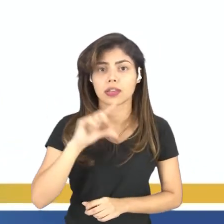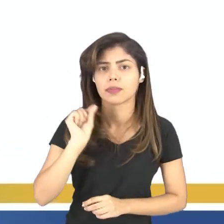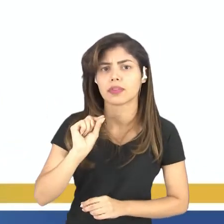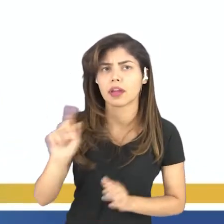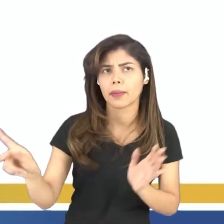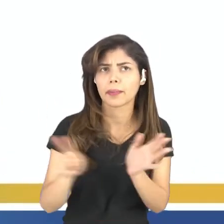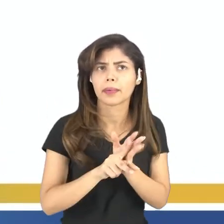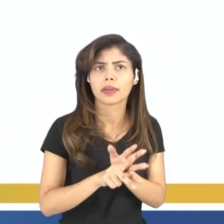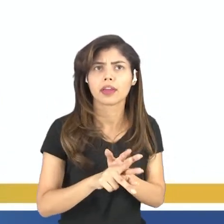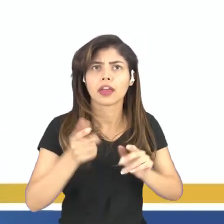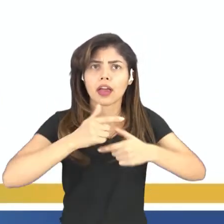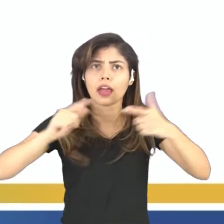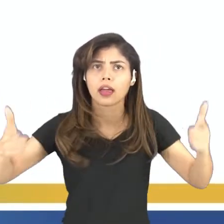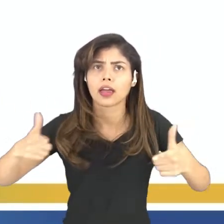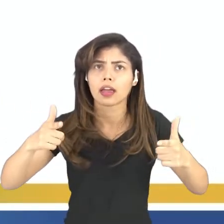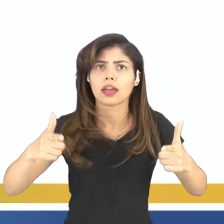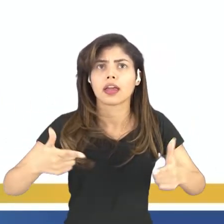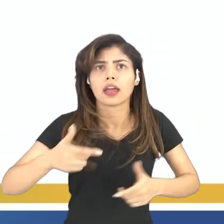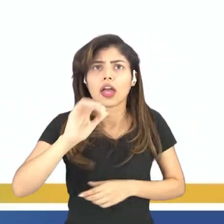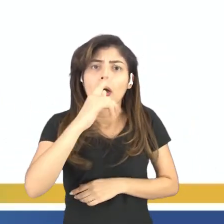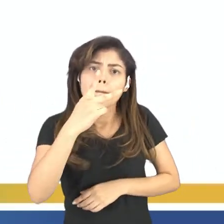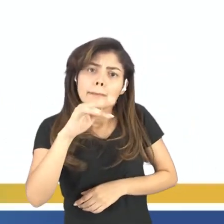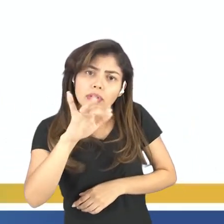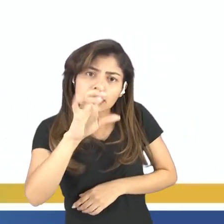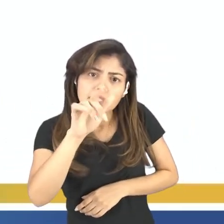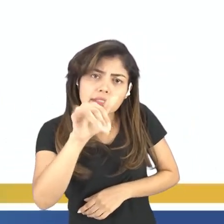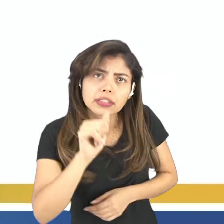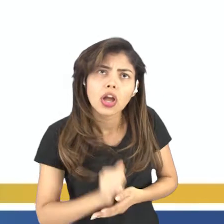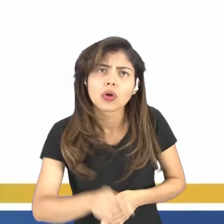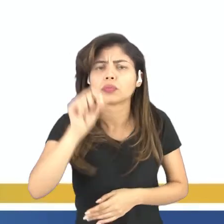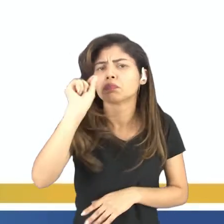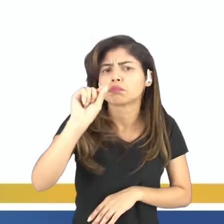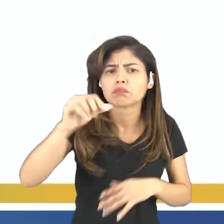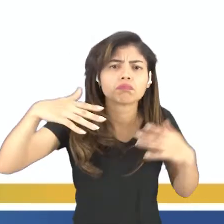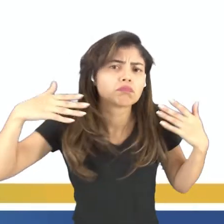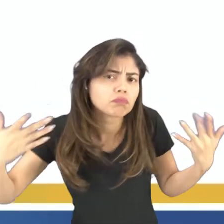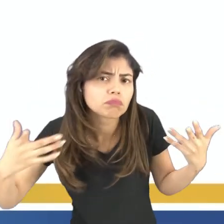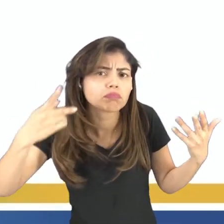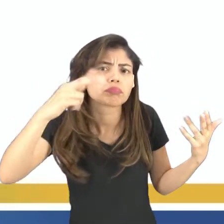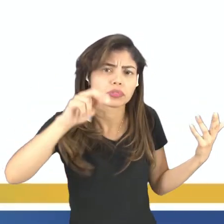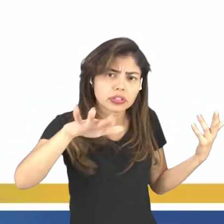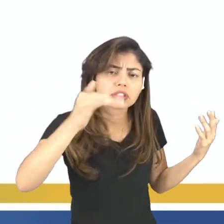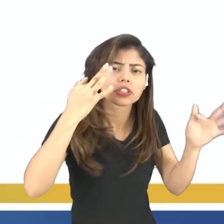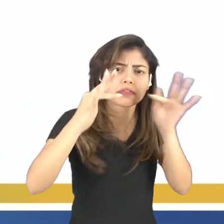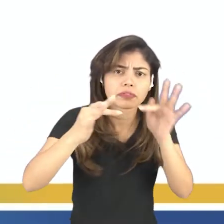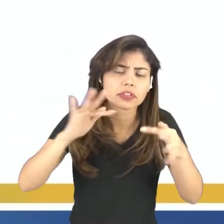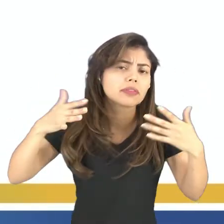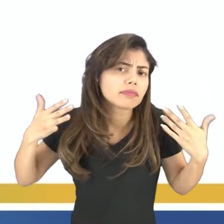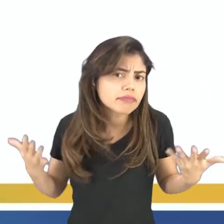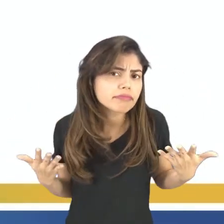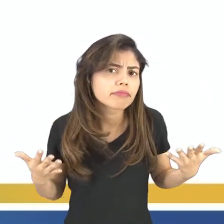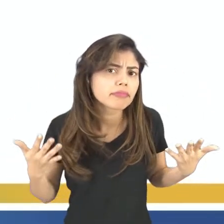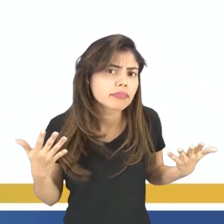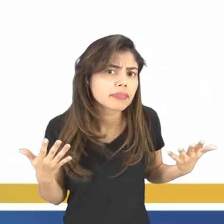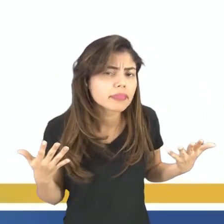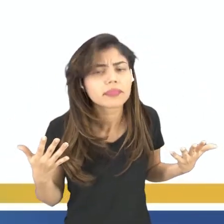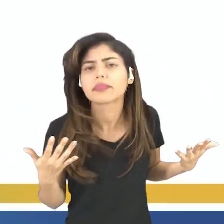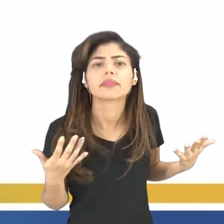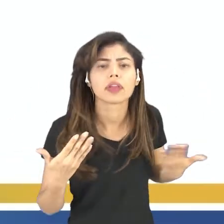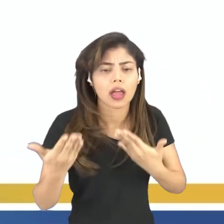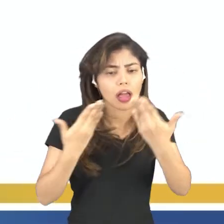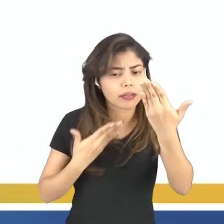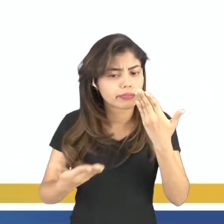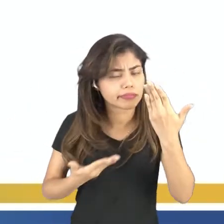uma propriedade, uma grandeza física chamada potência. O que seria potência na física? Potência na física,